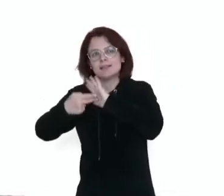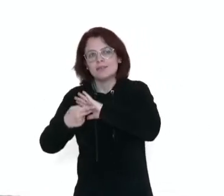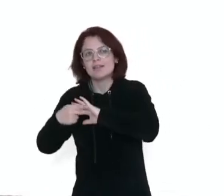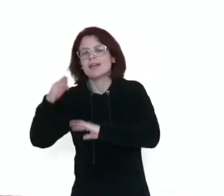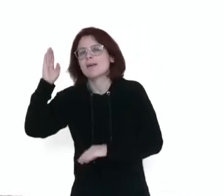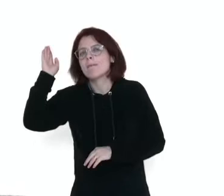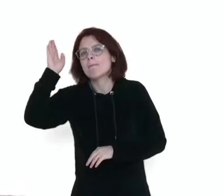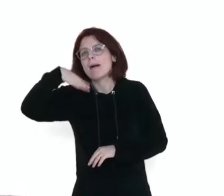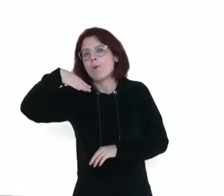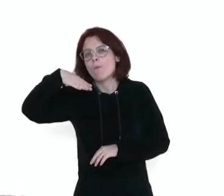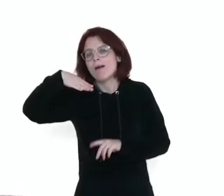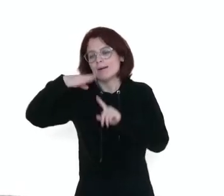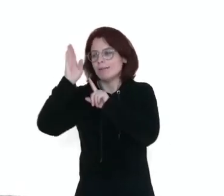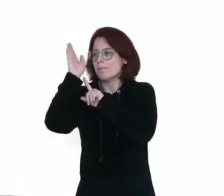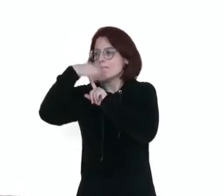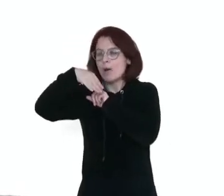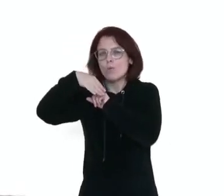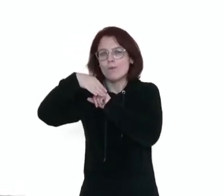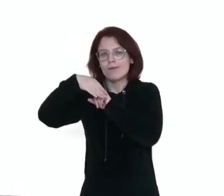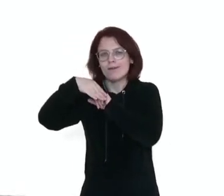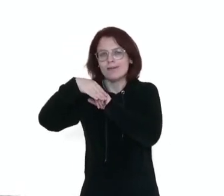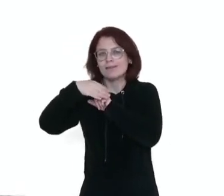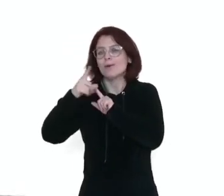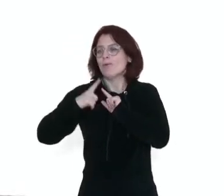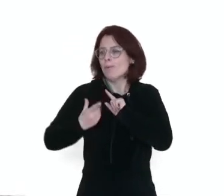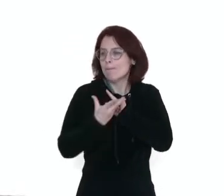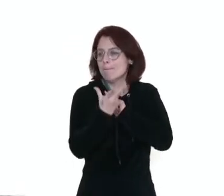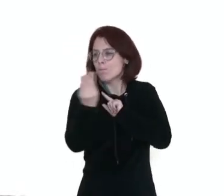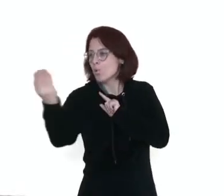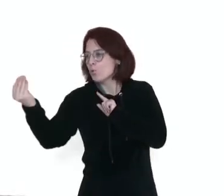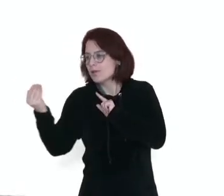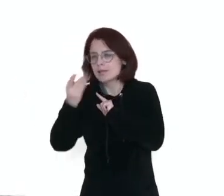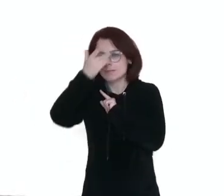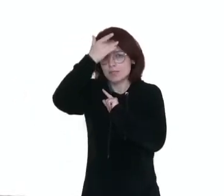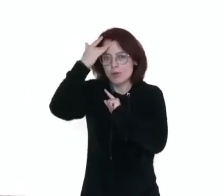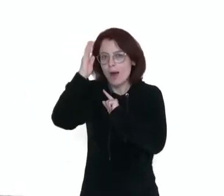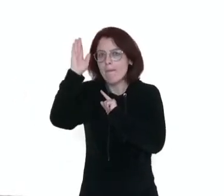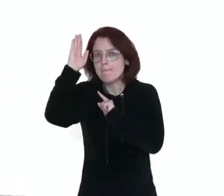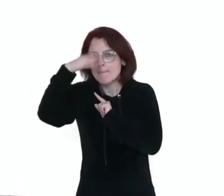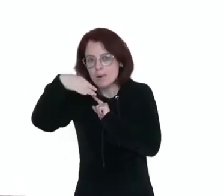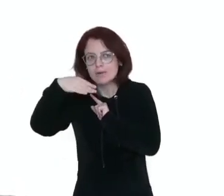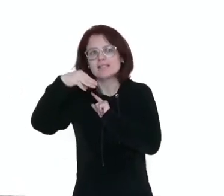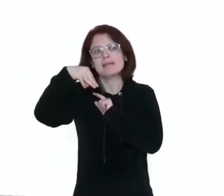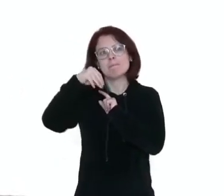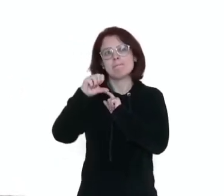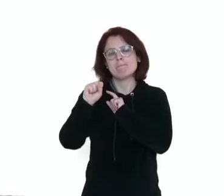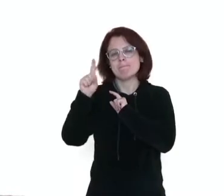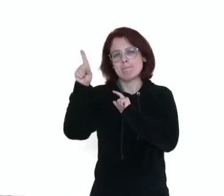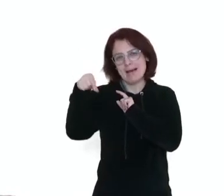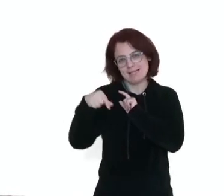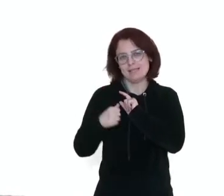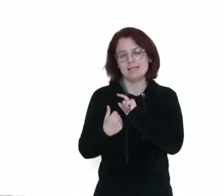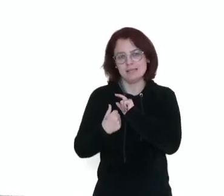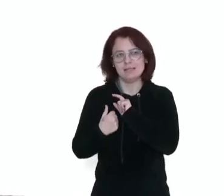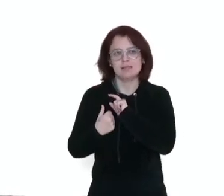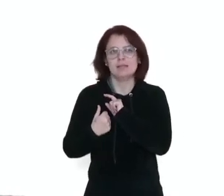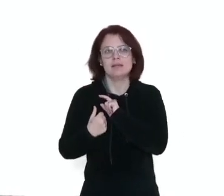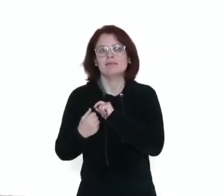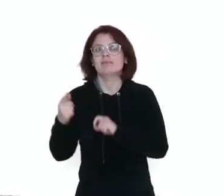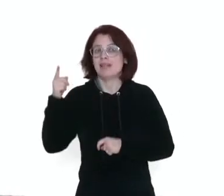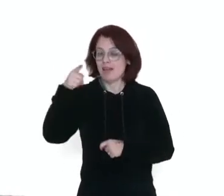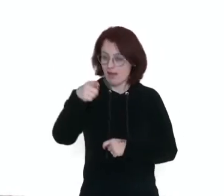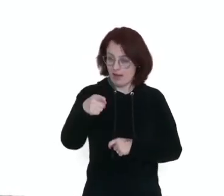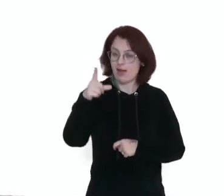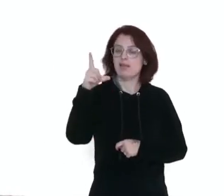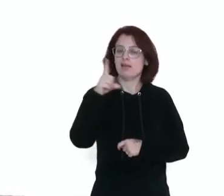outro significado, né? Nós temos aqui agora um substantivo, né? Aqui ele diz assim, ó, ela foi má ao falar